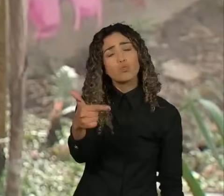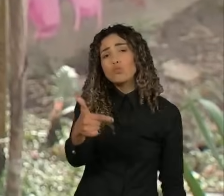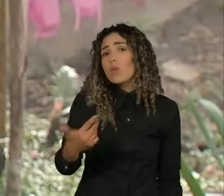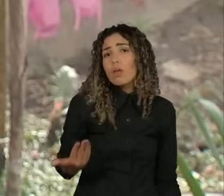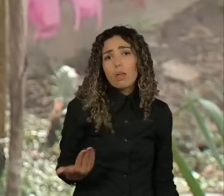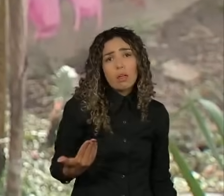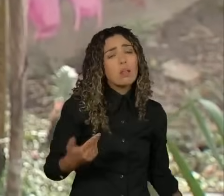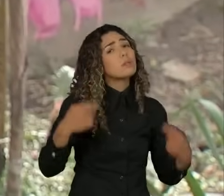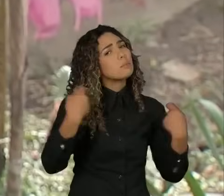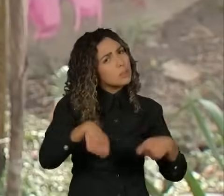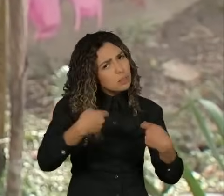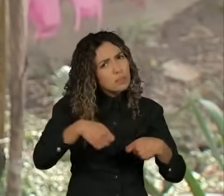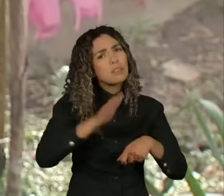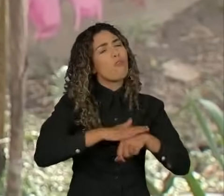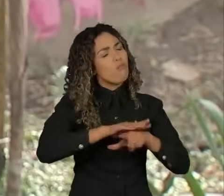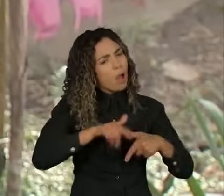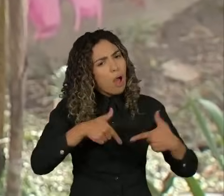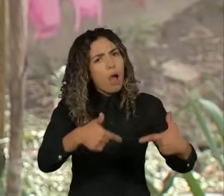para o saneamento, com certeza,